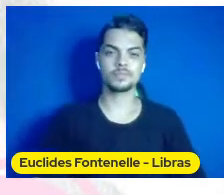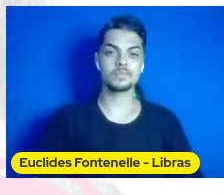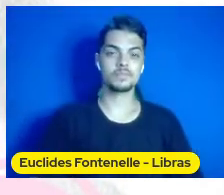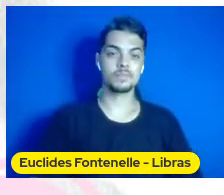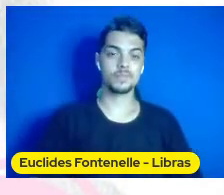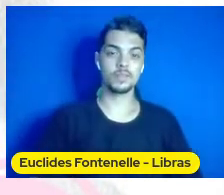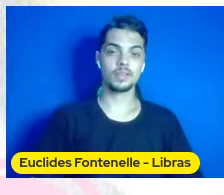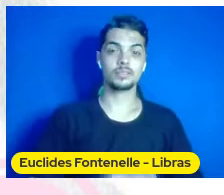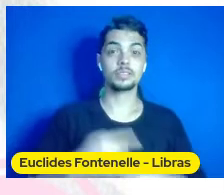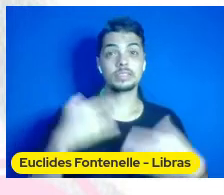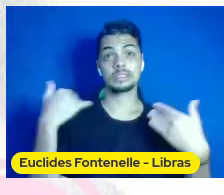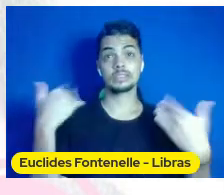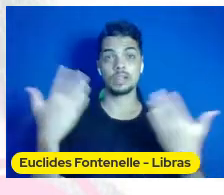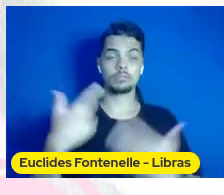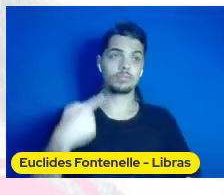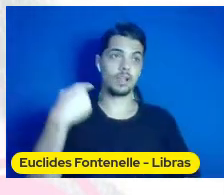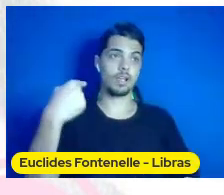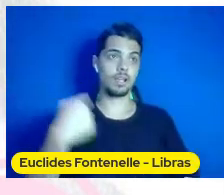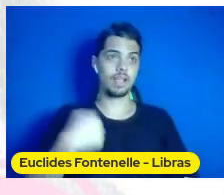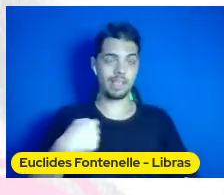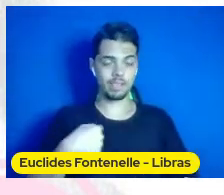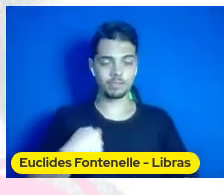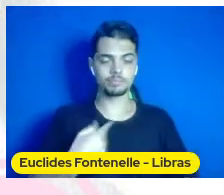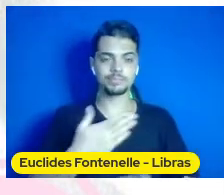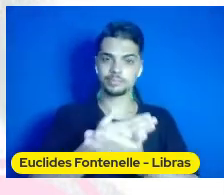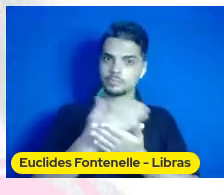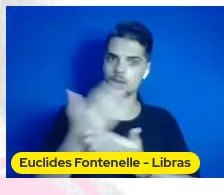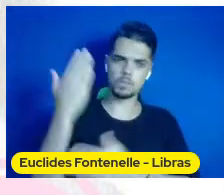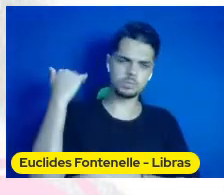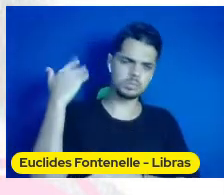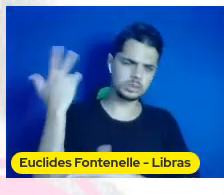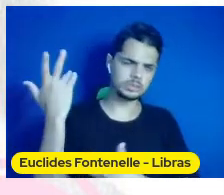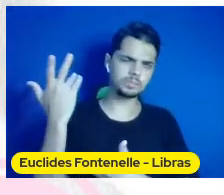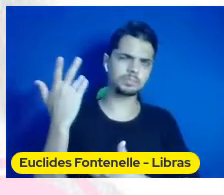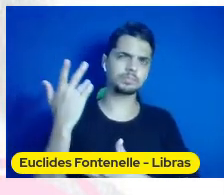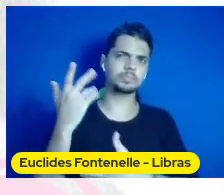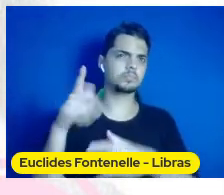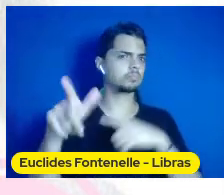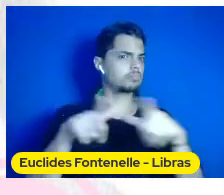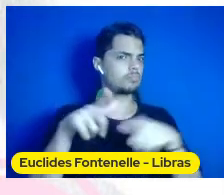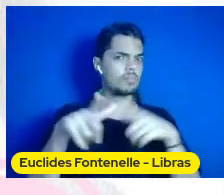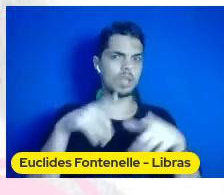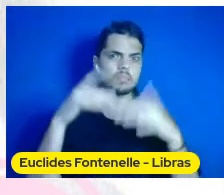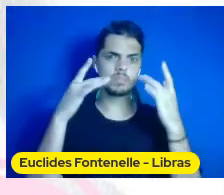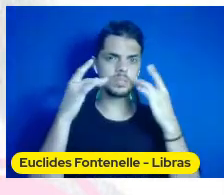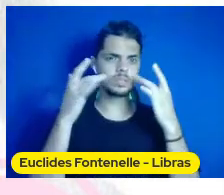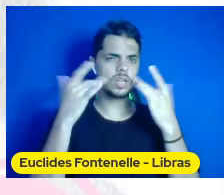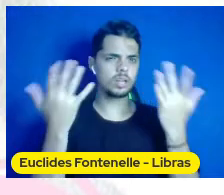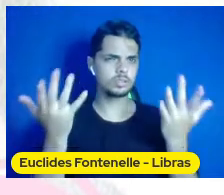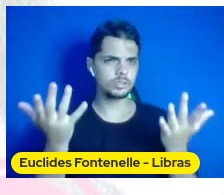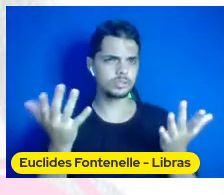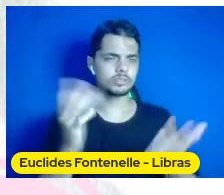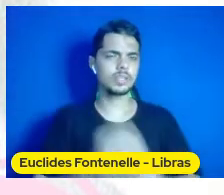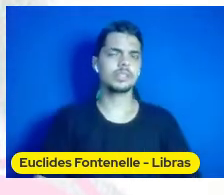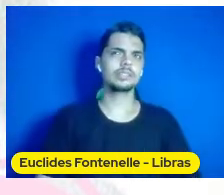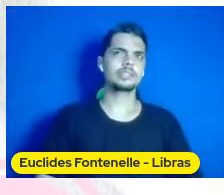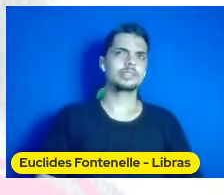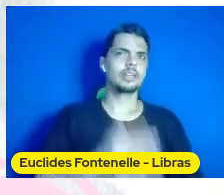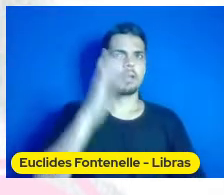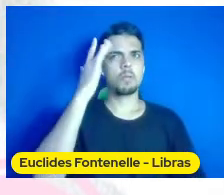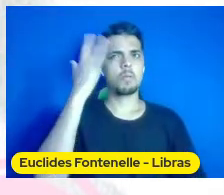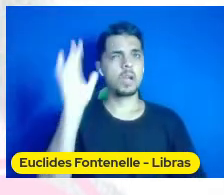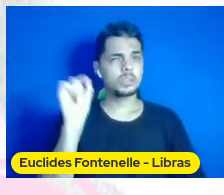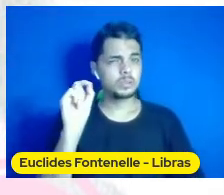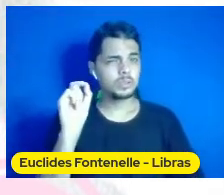O meu começo com esse trabalho com arte, na verdade, acho que geralmente começa como criança, né?